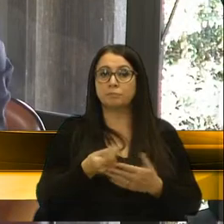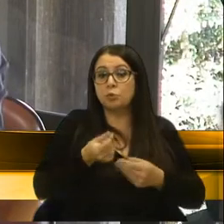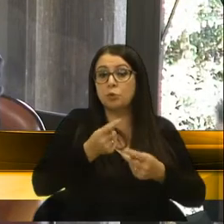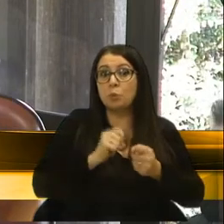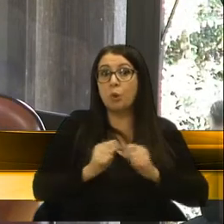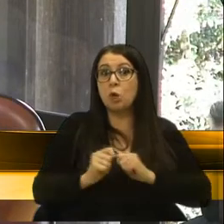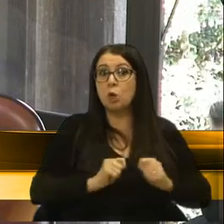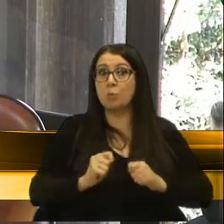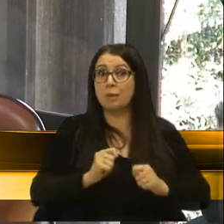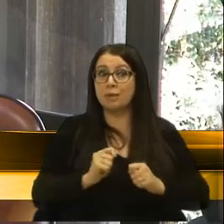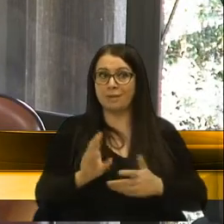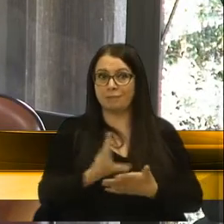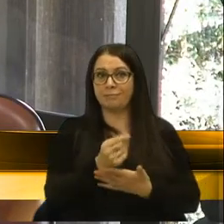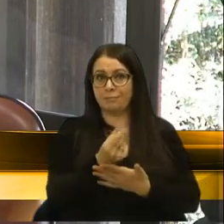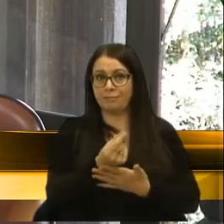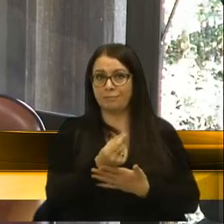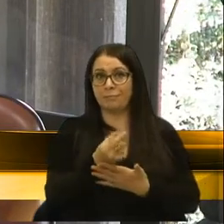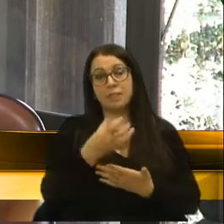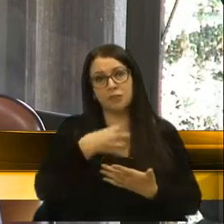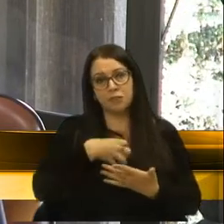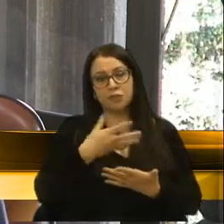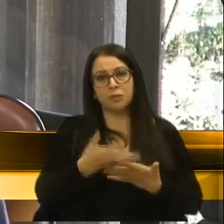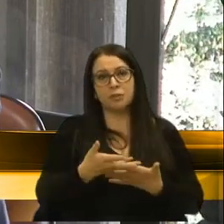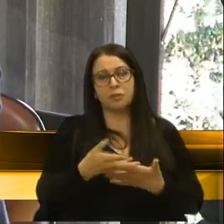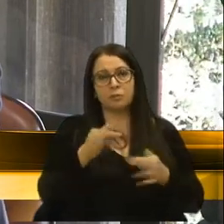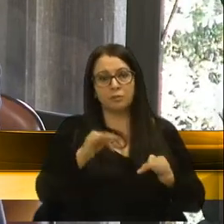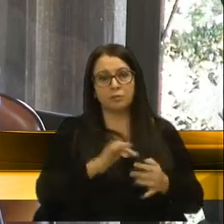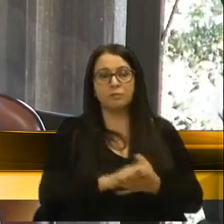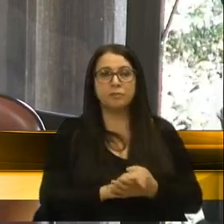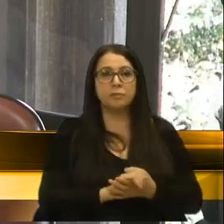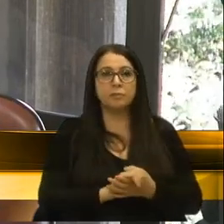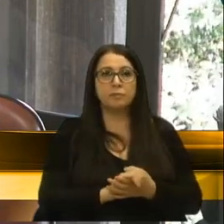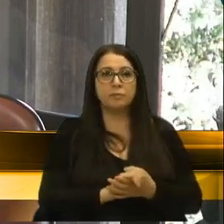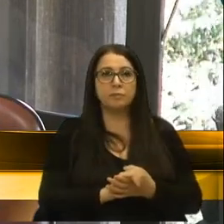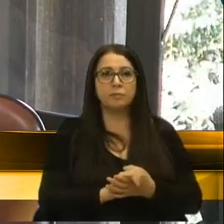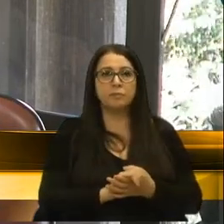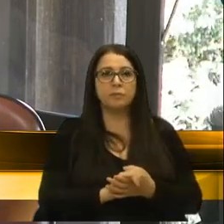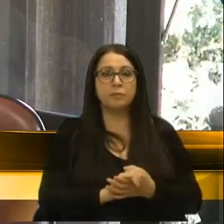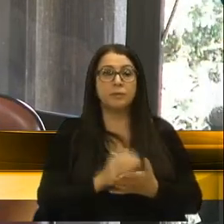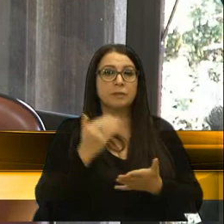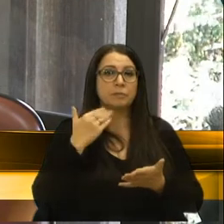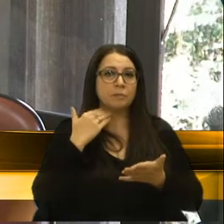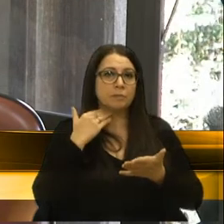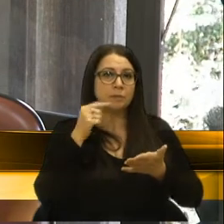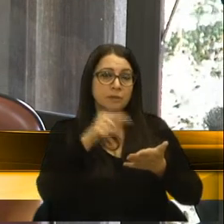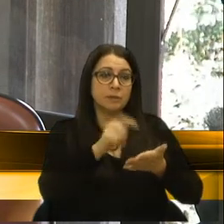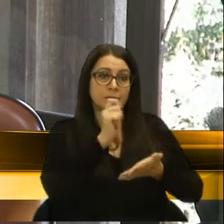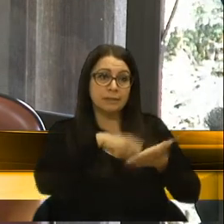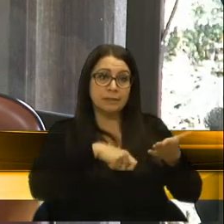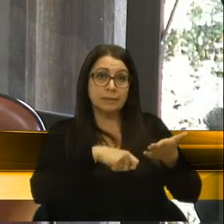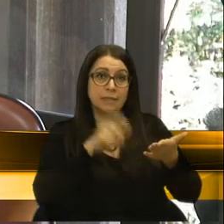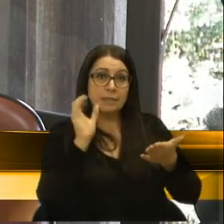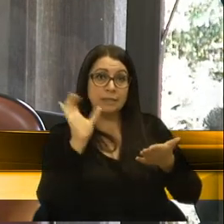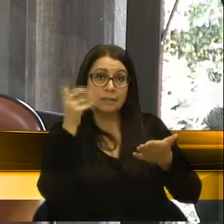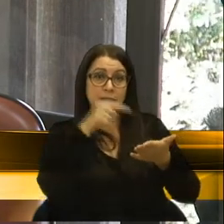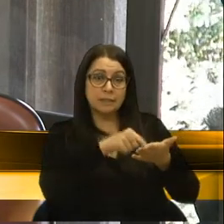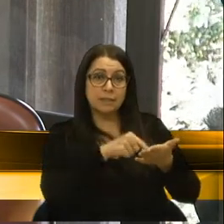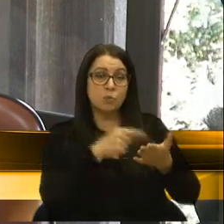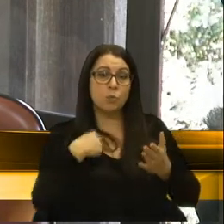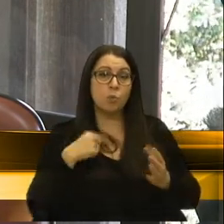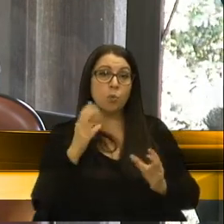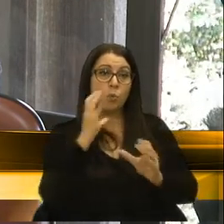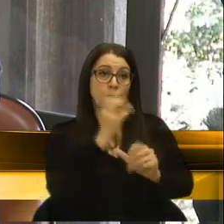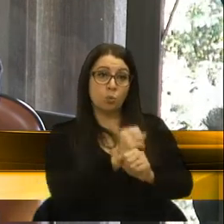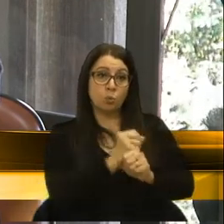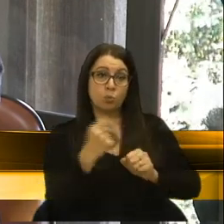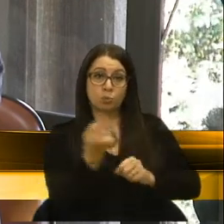de recursos. Dessa forma, por fim, redige o magistrado ou magistrada na sua decisão, concluo que